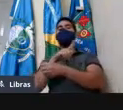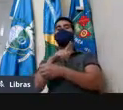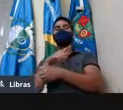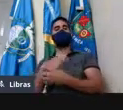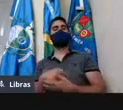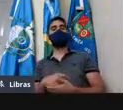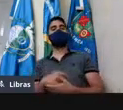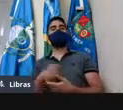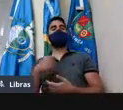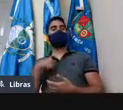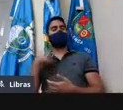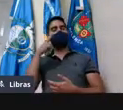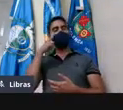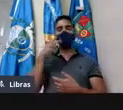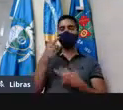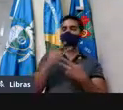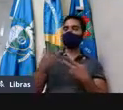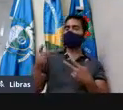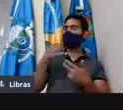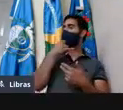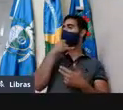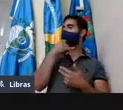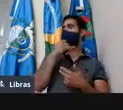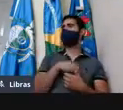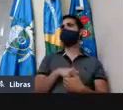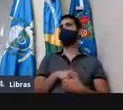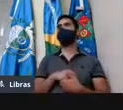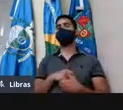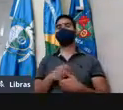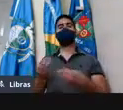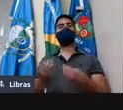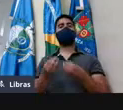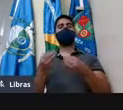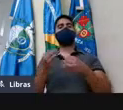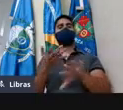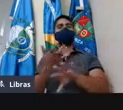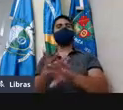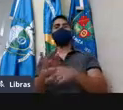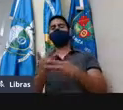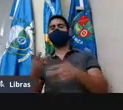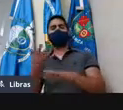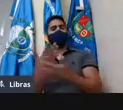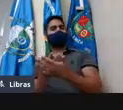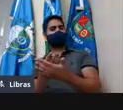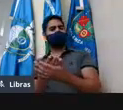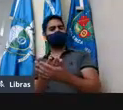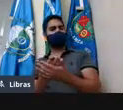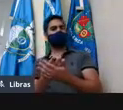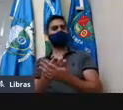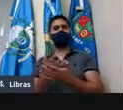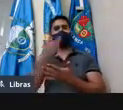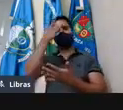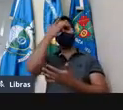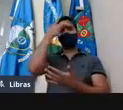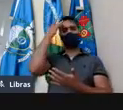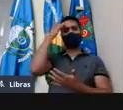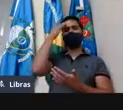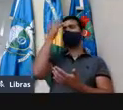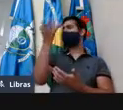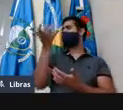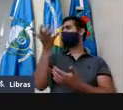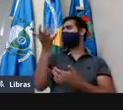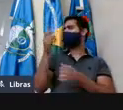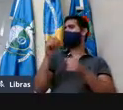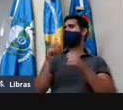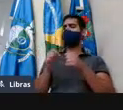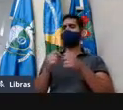vejo algumas ações, por exemplo, entrega de material, e aí as pessoas querem